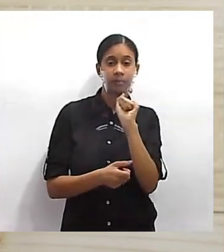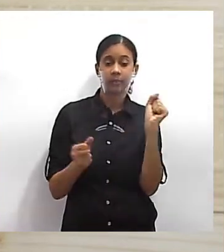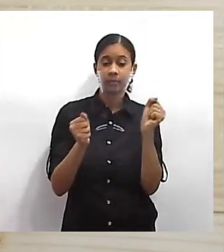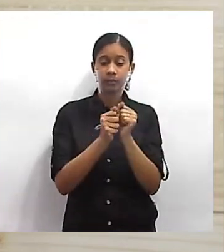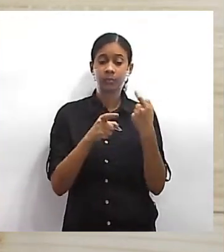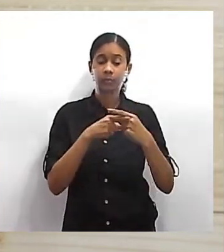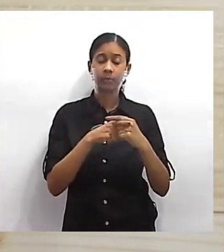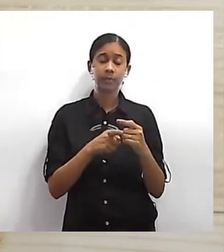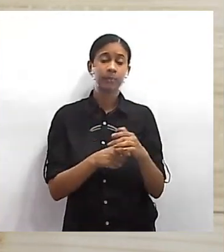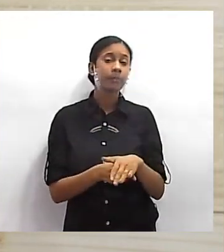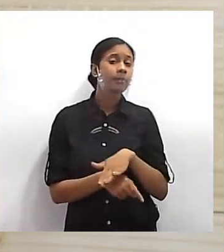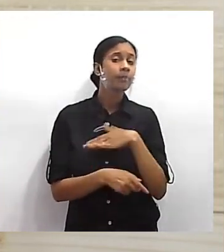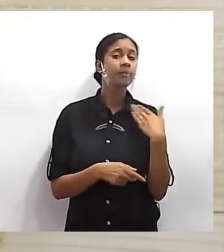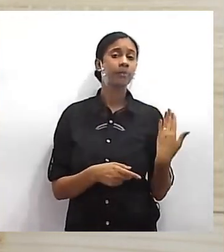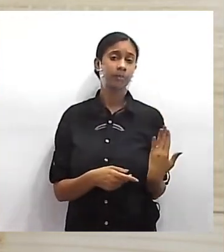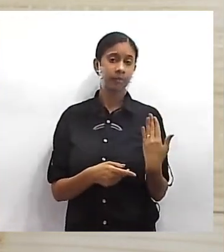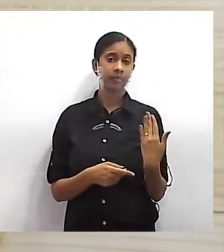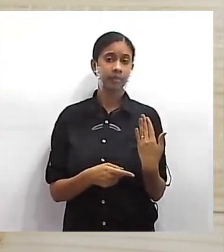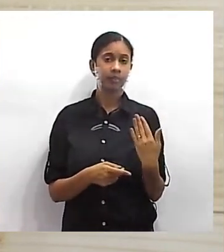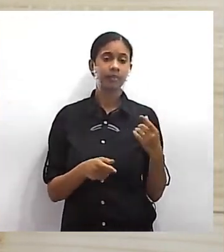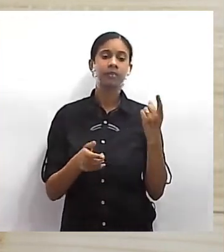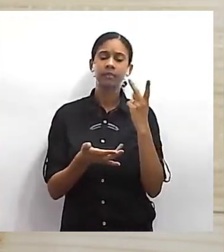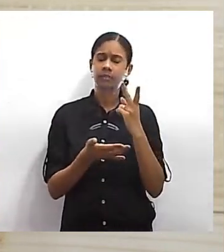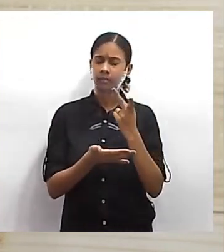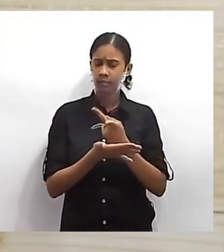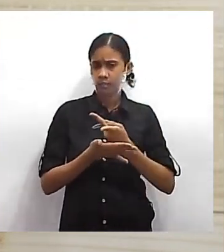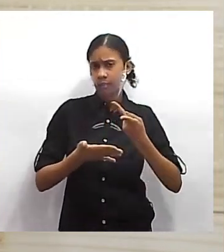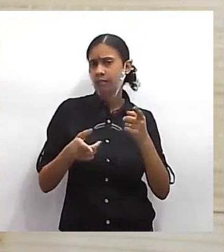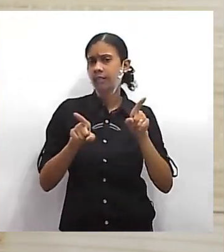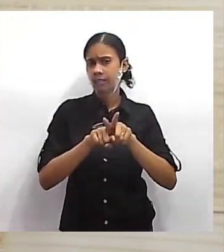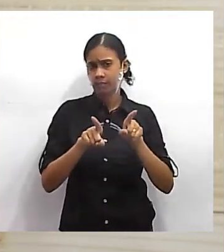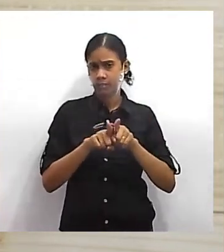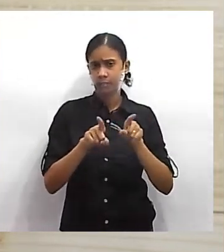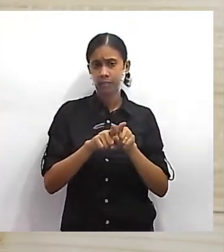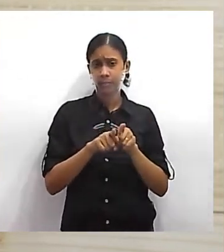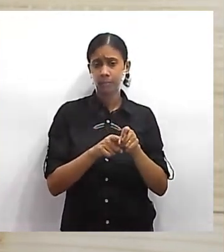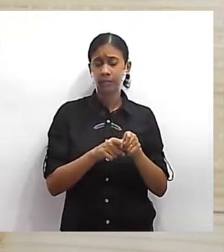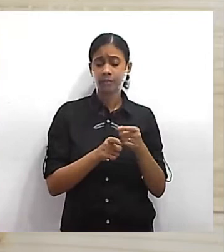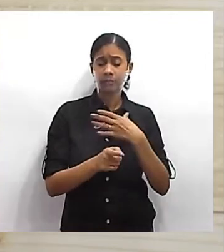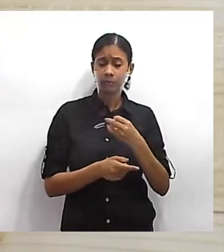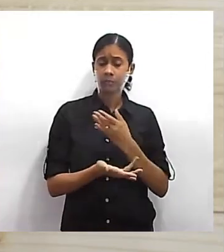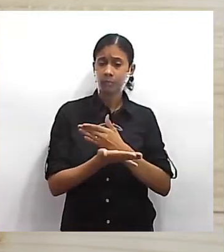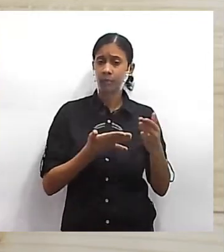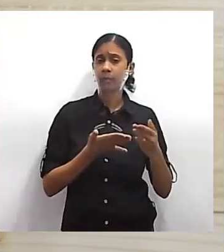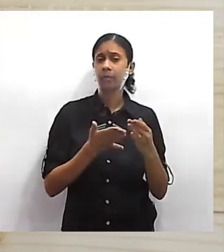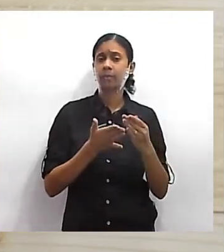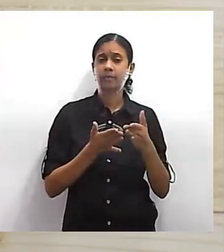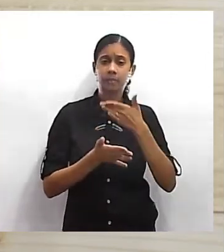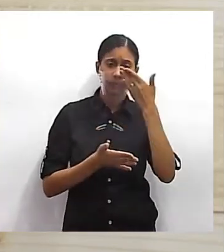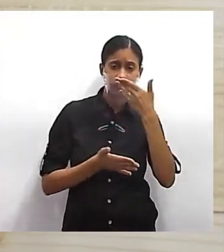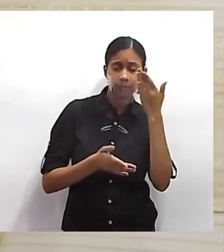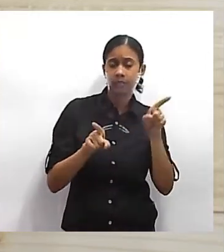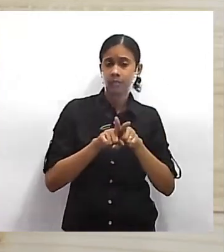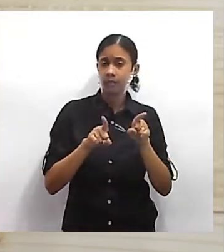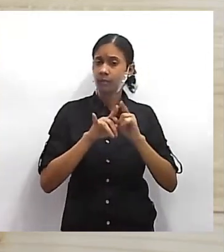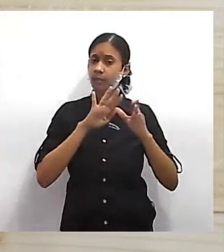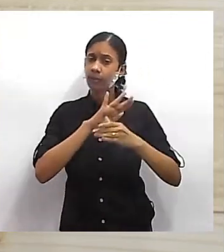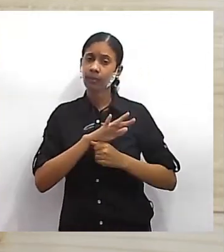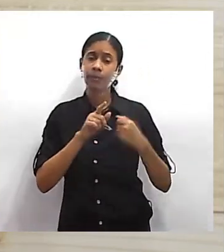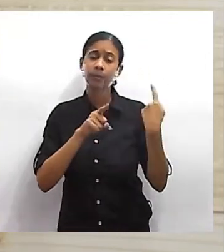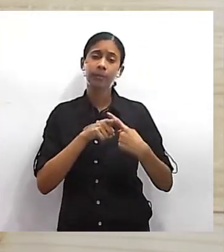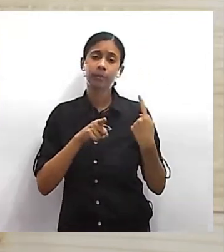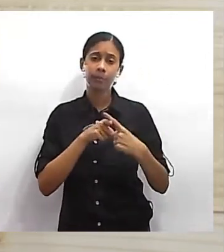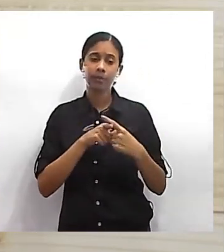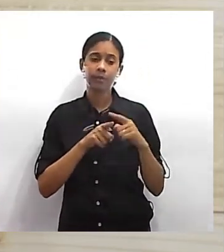também pelo tráfico, pela prostituição, entre outros. Então, é um bandido. A gente tem que entender que o cara,